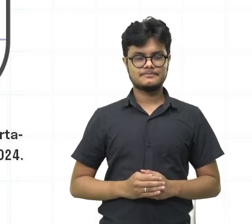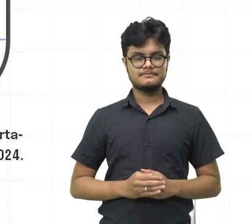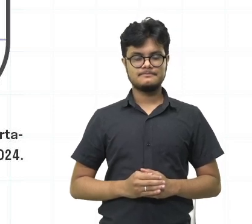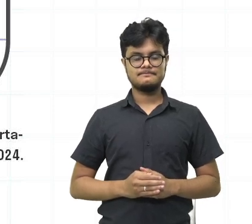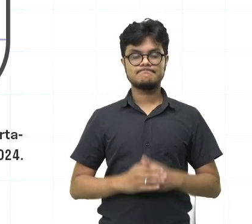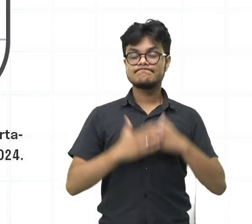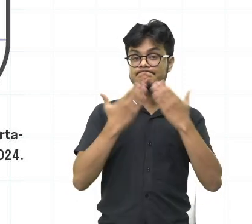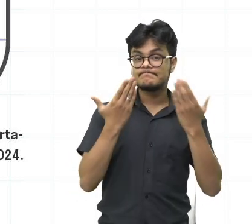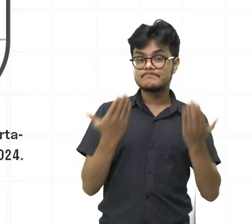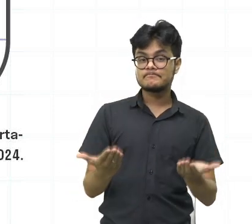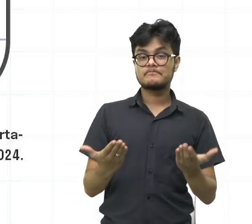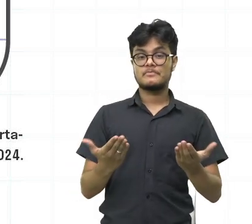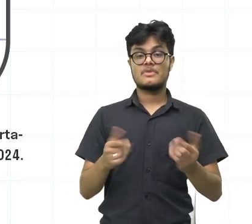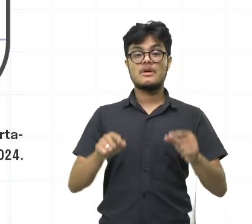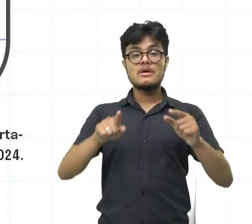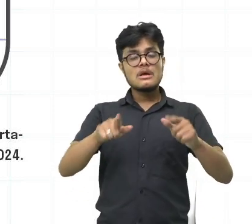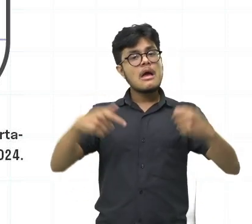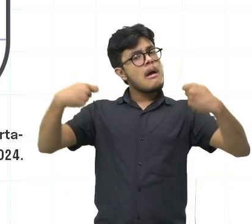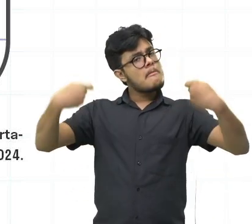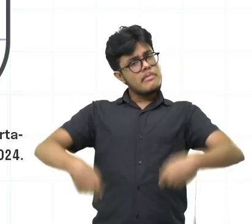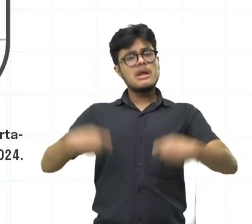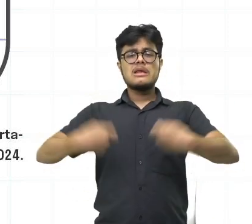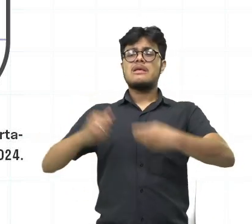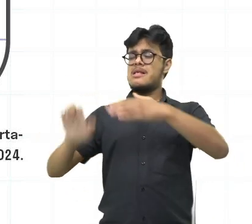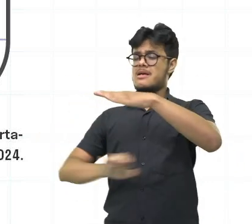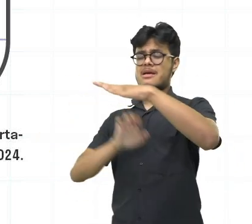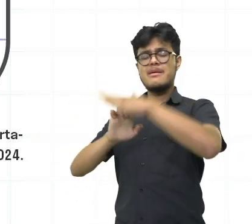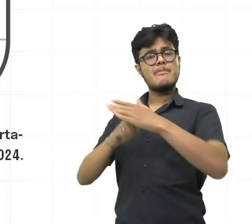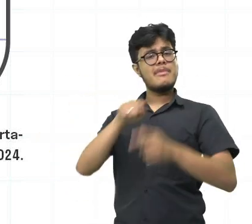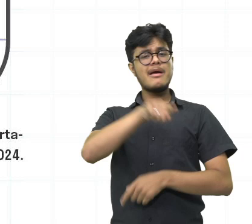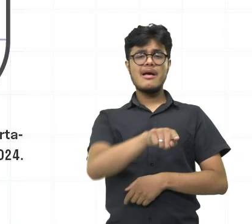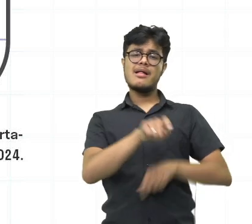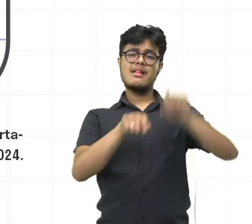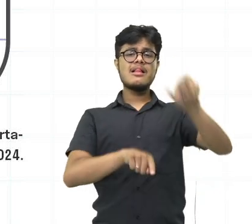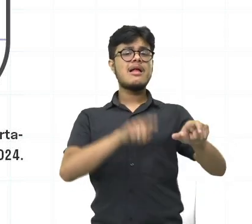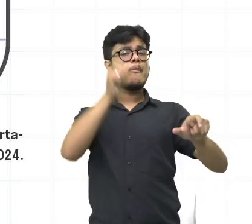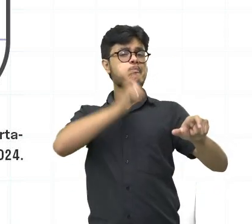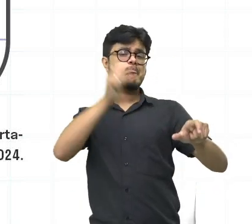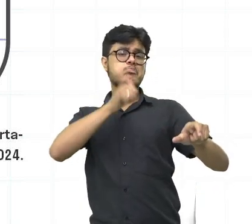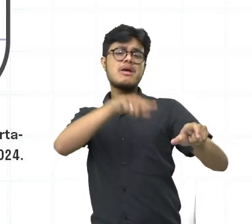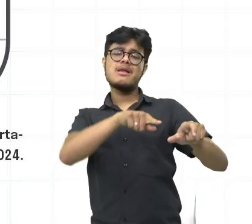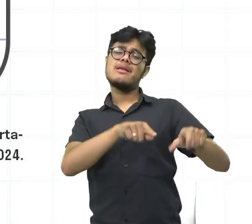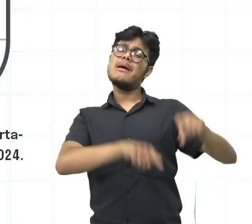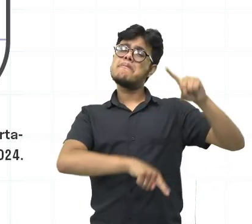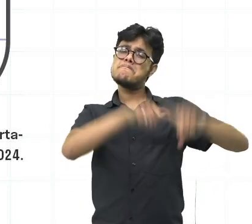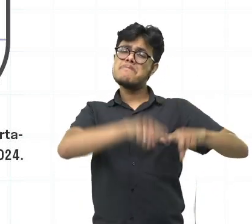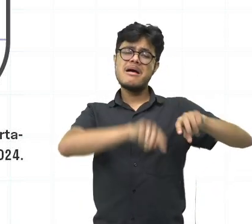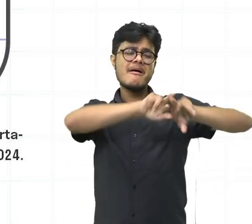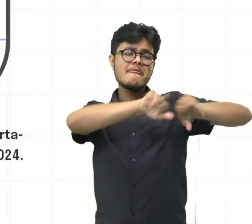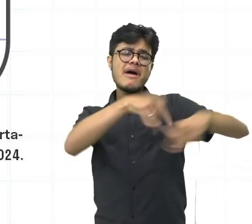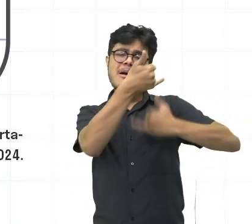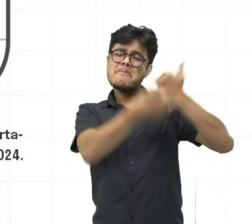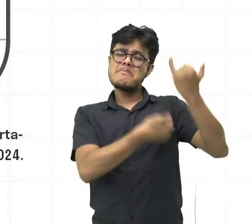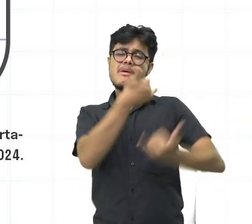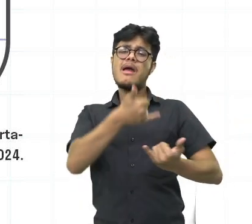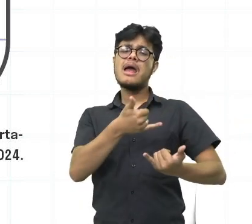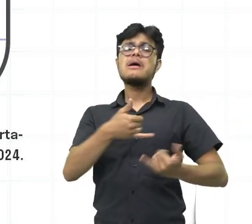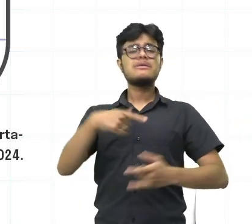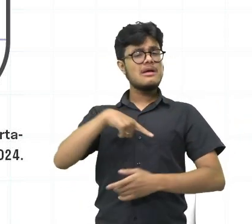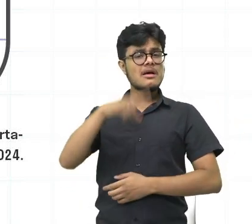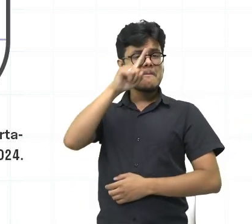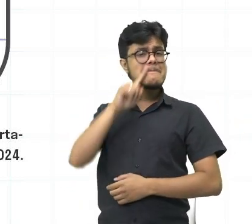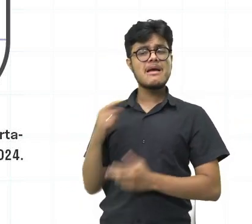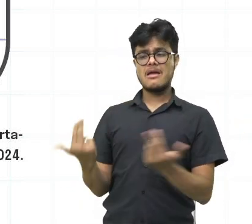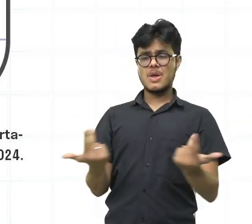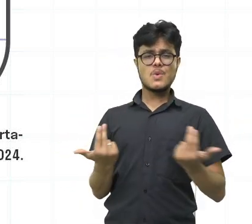Eu quero que você faça mais Legos, meninas, e as deixe em aventuras e se divirtam,